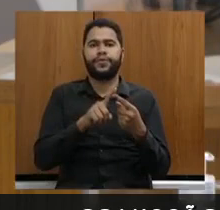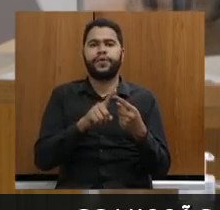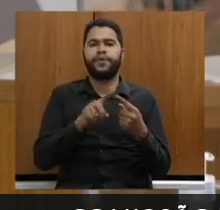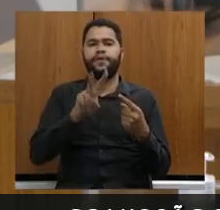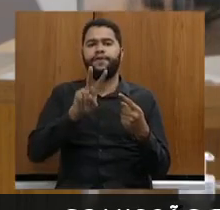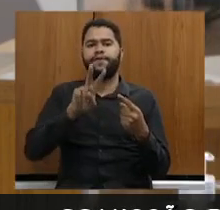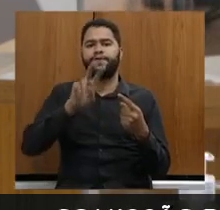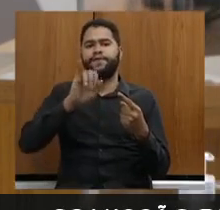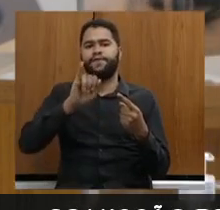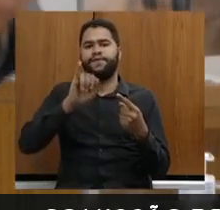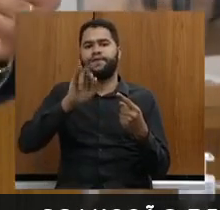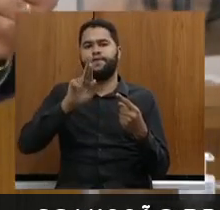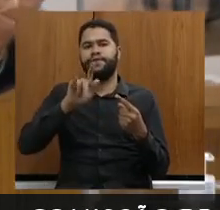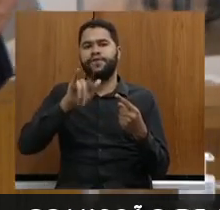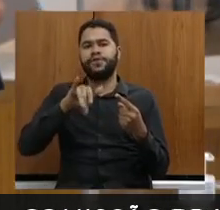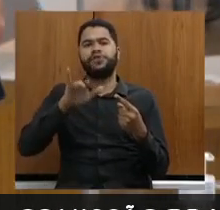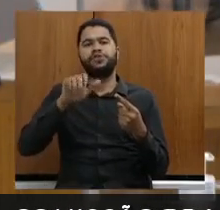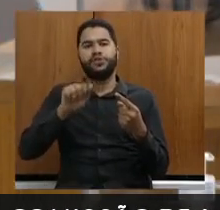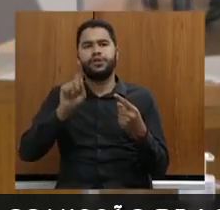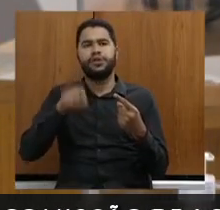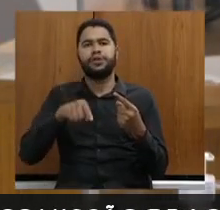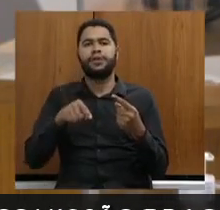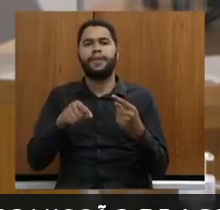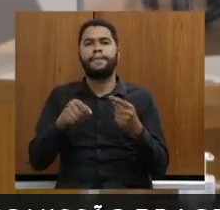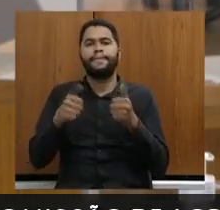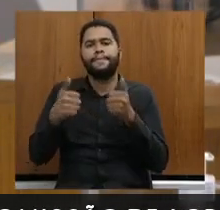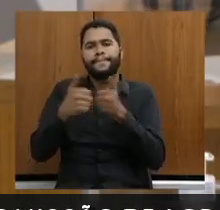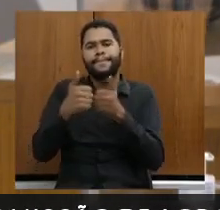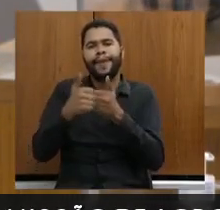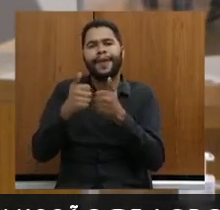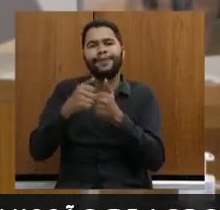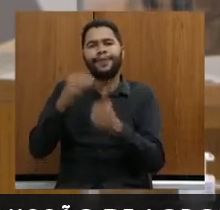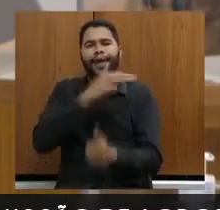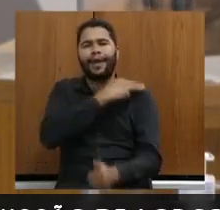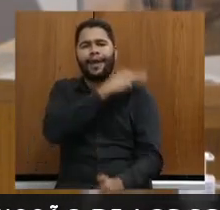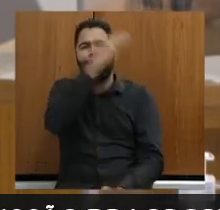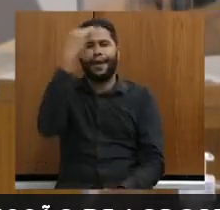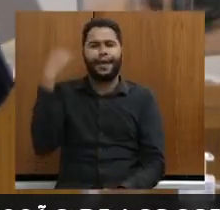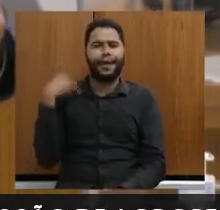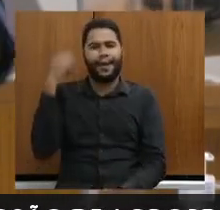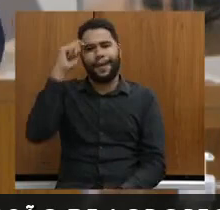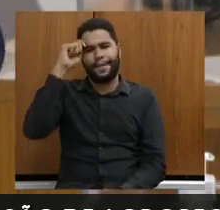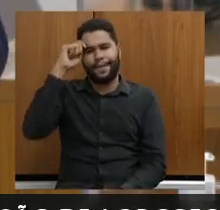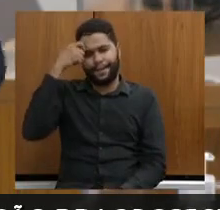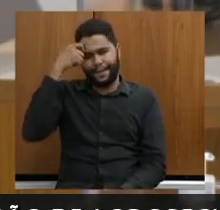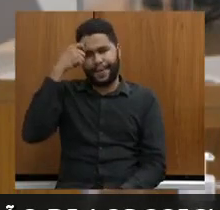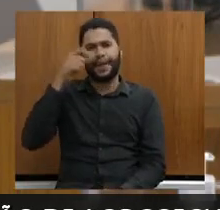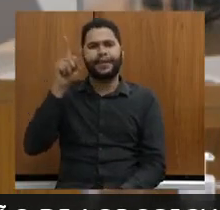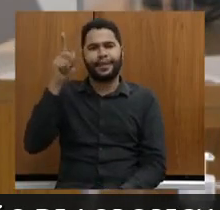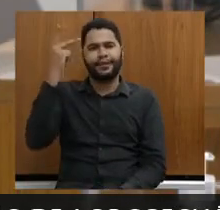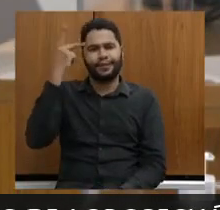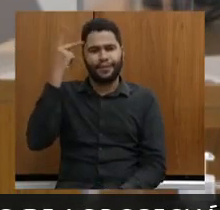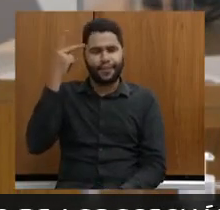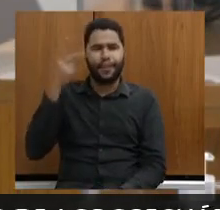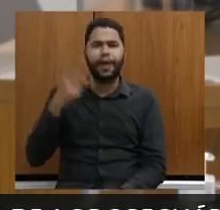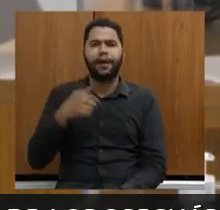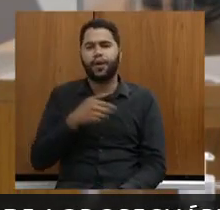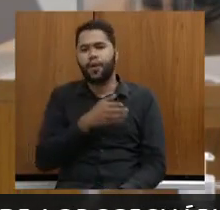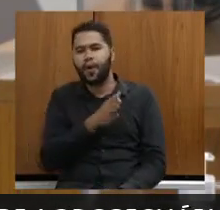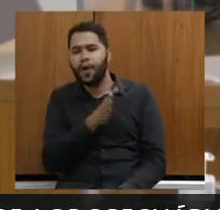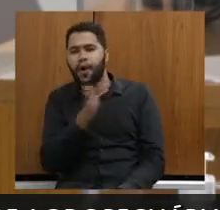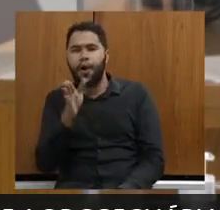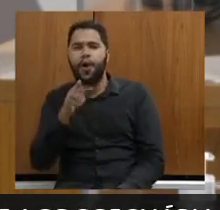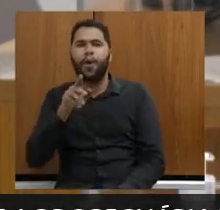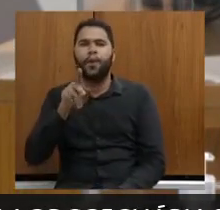está no caminho de Minas para Aparecida do Norte você chega aí Pouso Alto você vira à direita no sentido